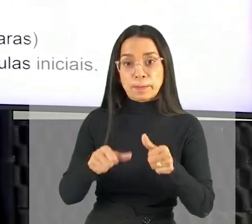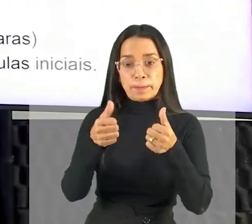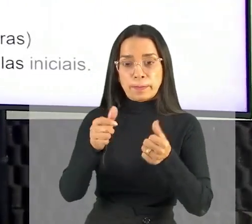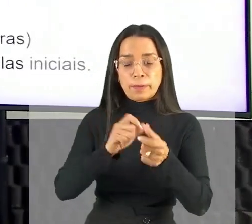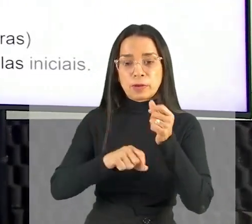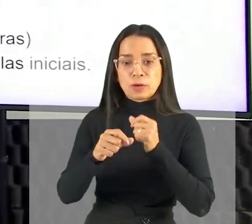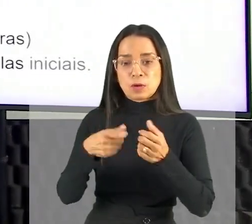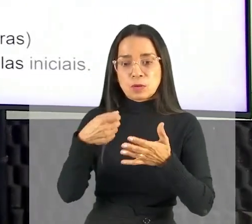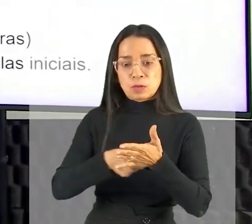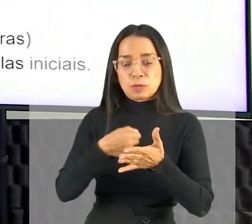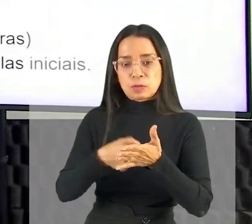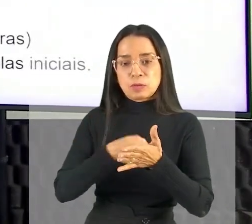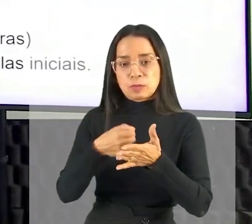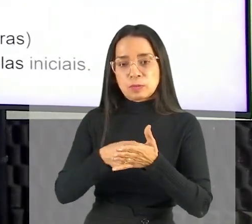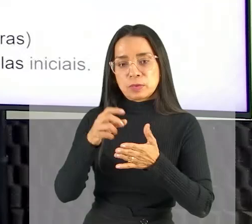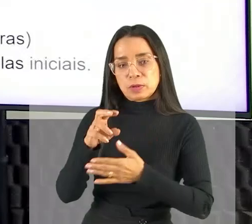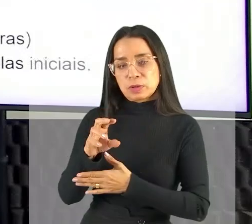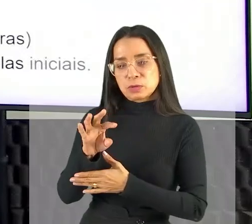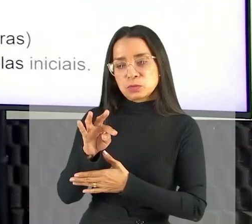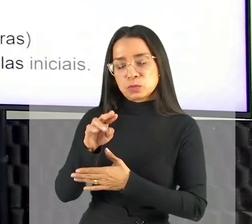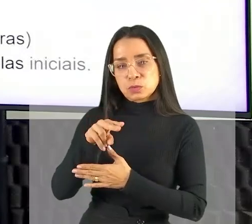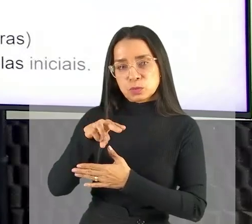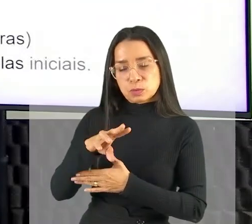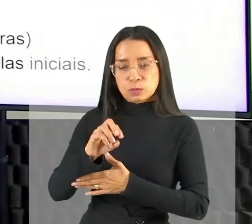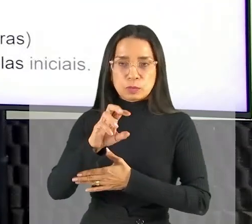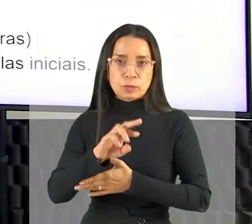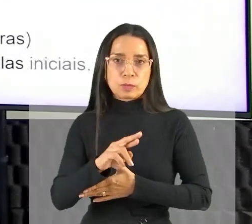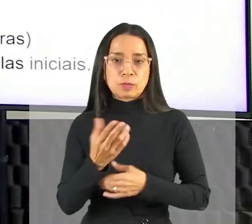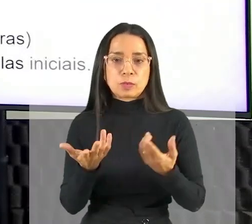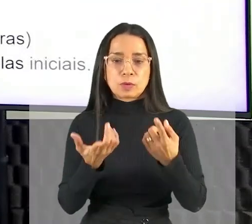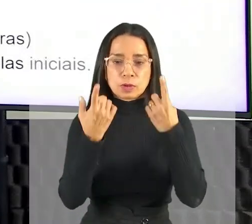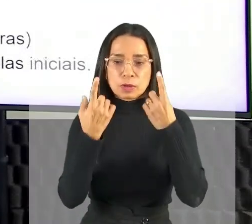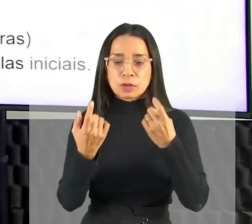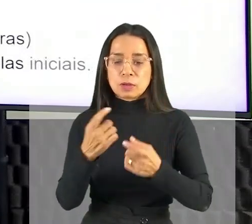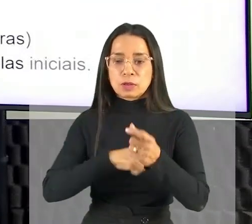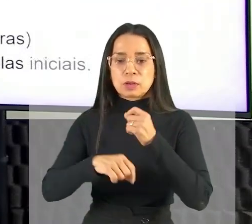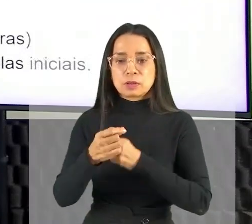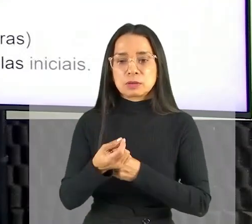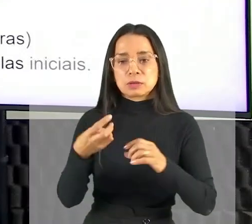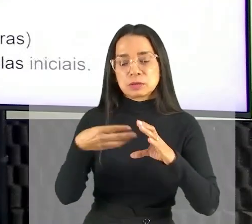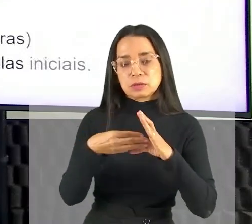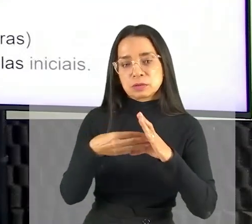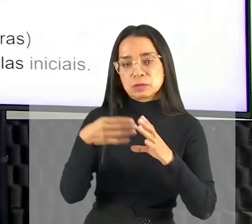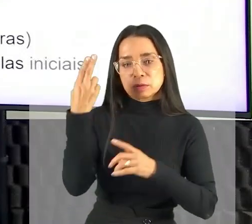tumor sem agredir né ou agredindo o mínimo possível as células normais